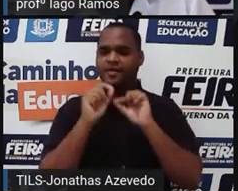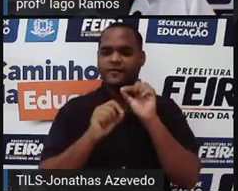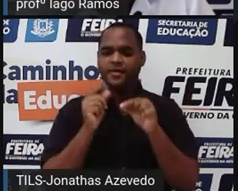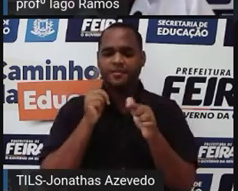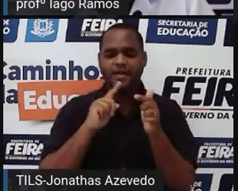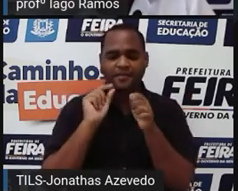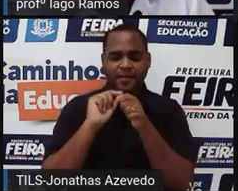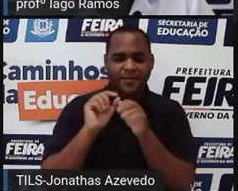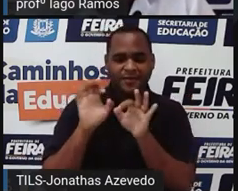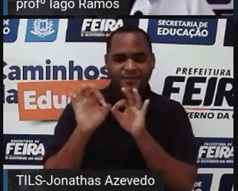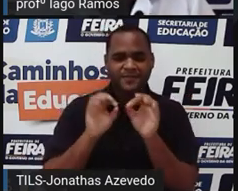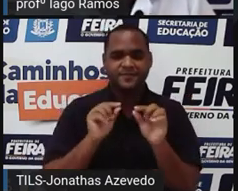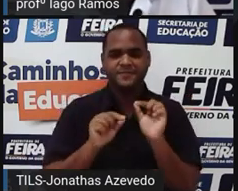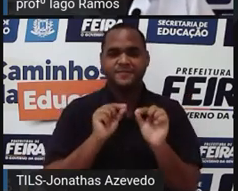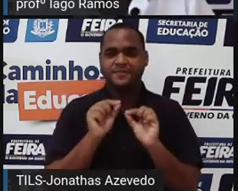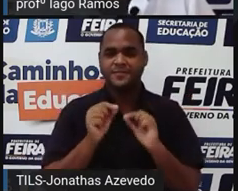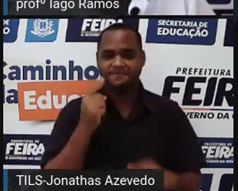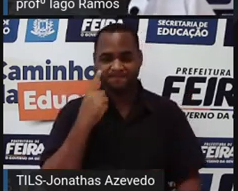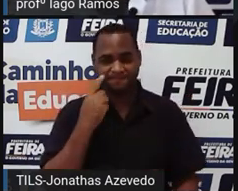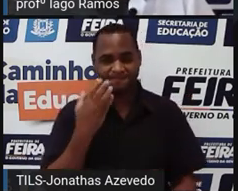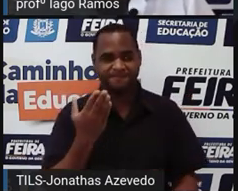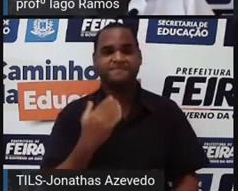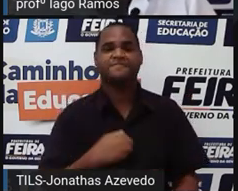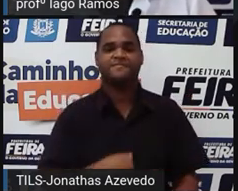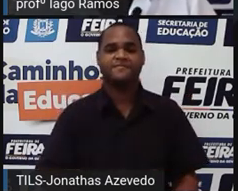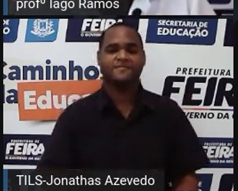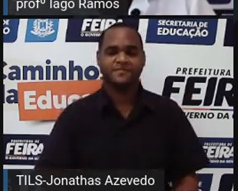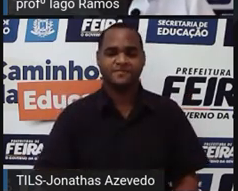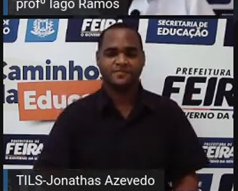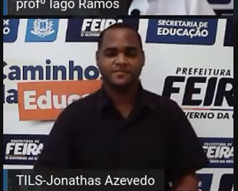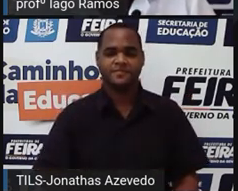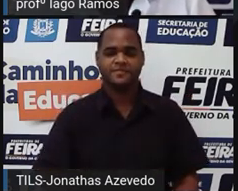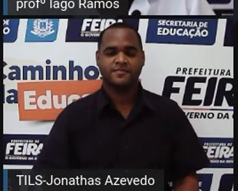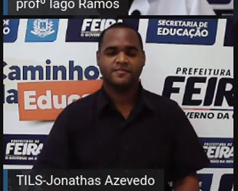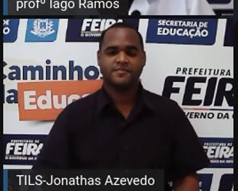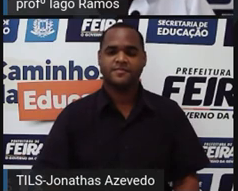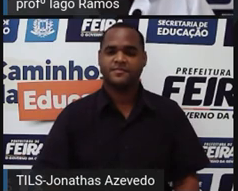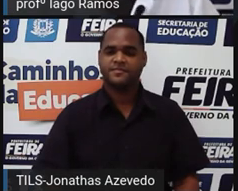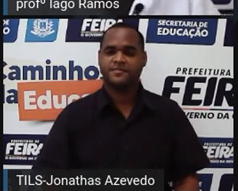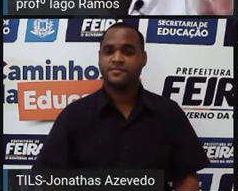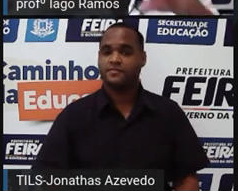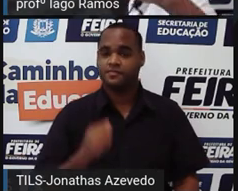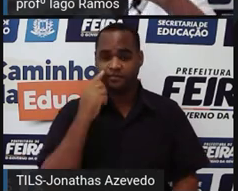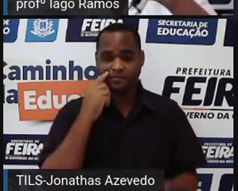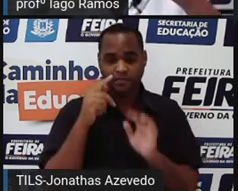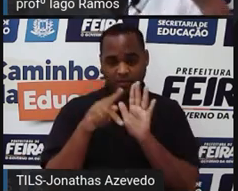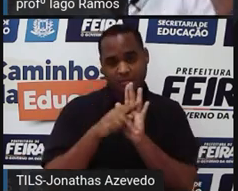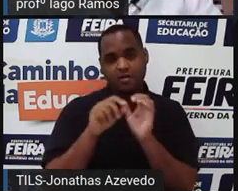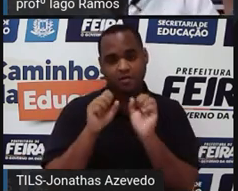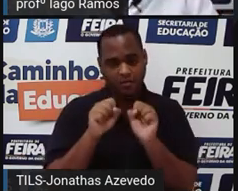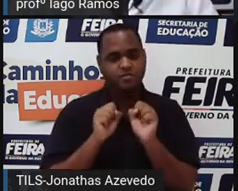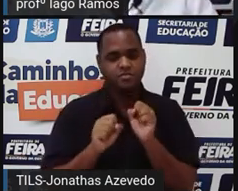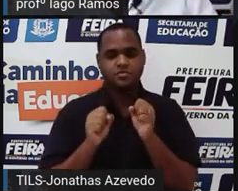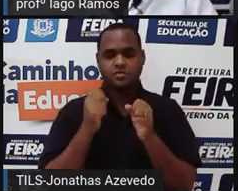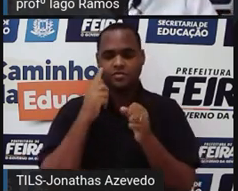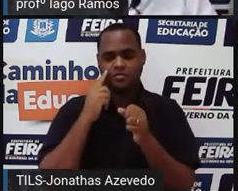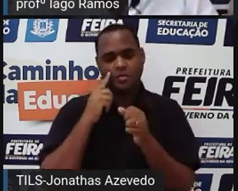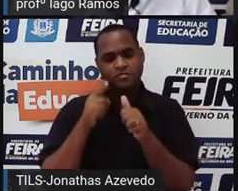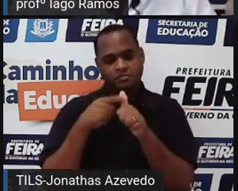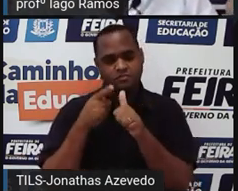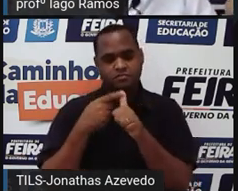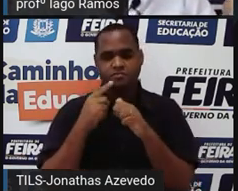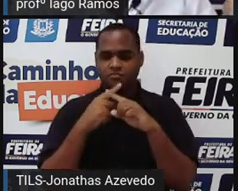aí, tá? Bom, a gente pode usar a propriedade na multiplicação em cima